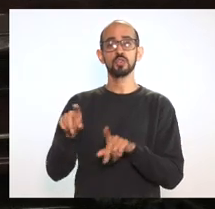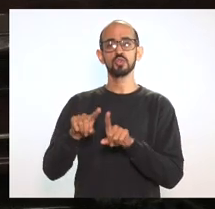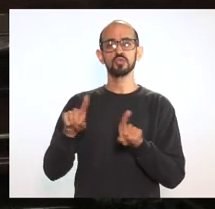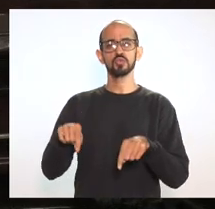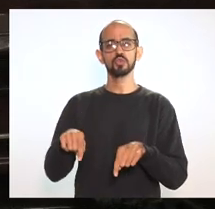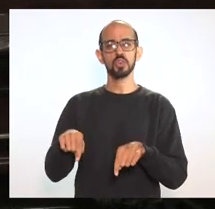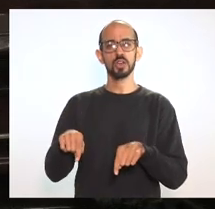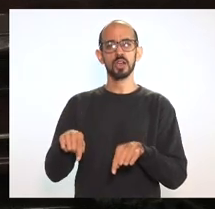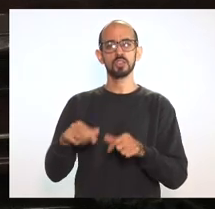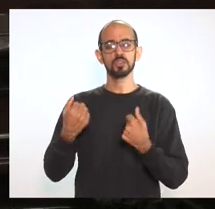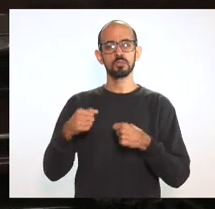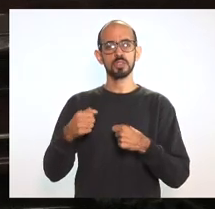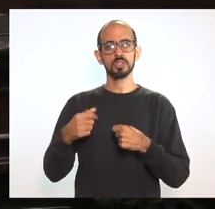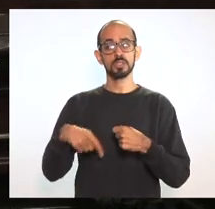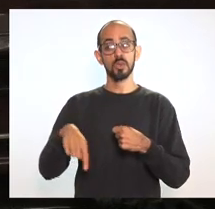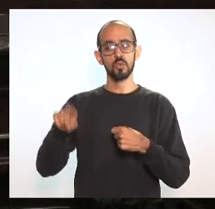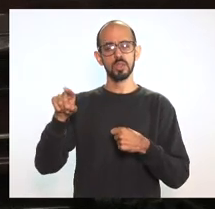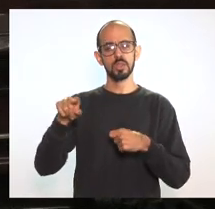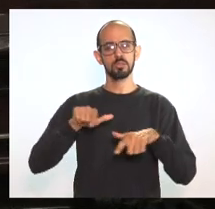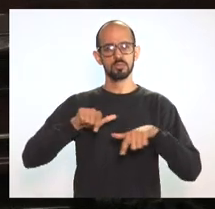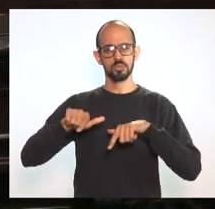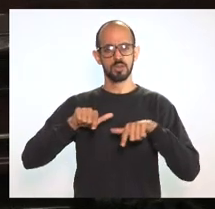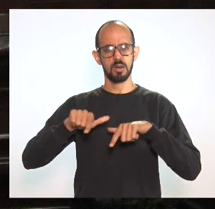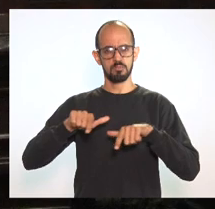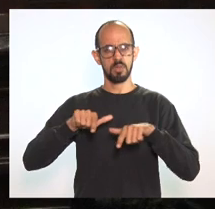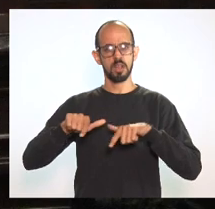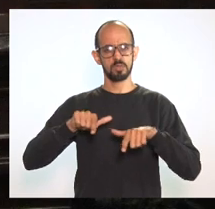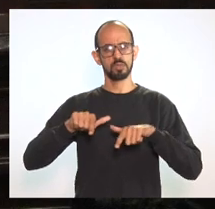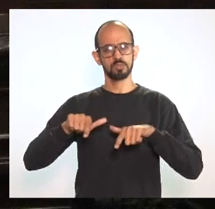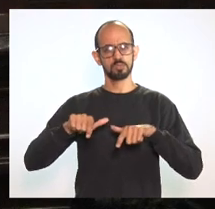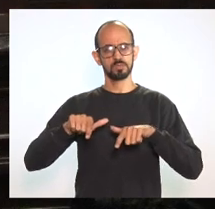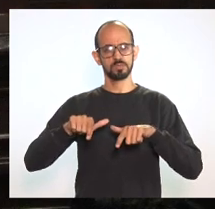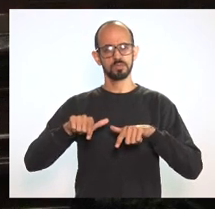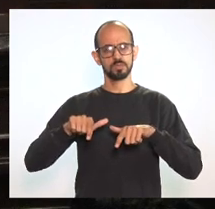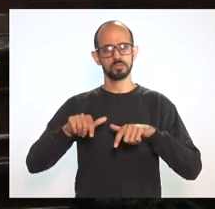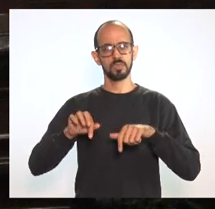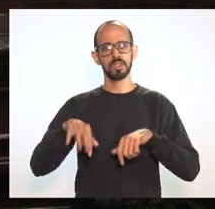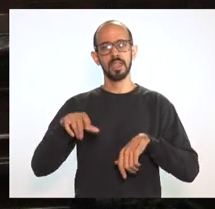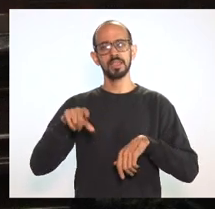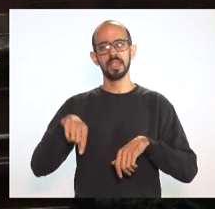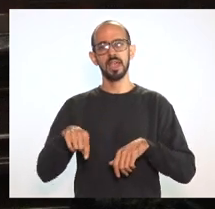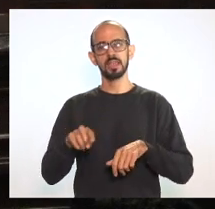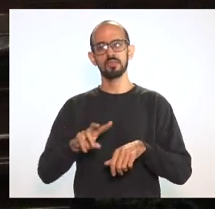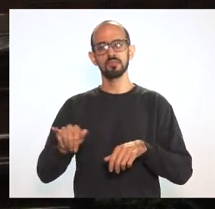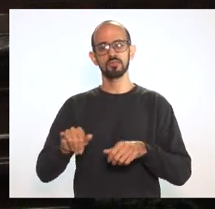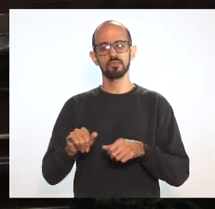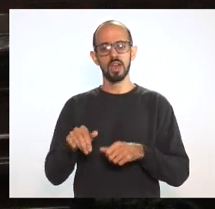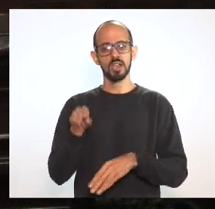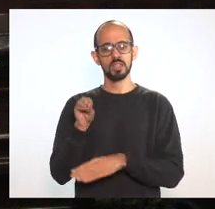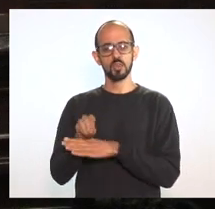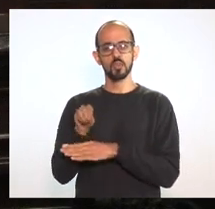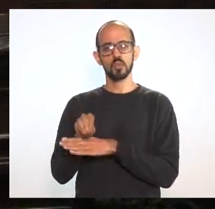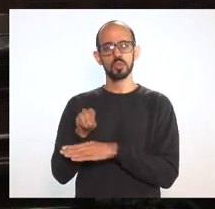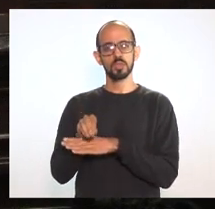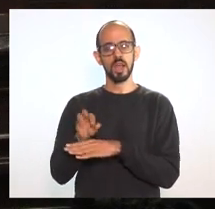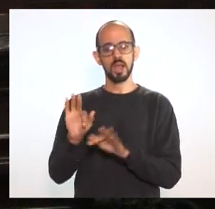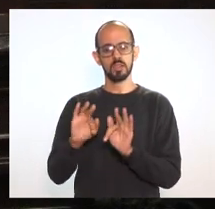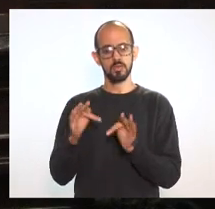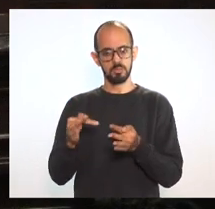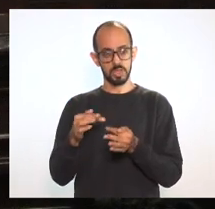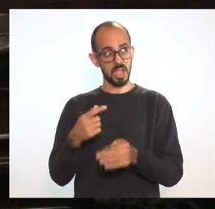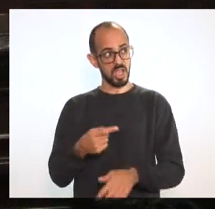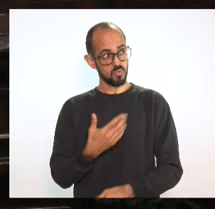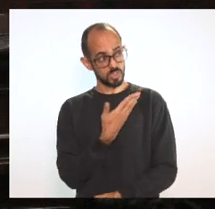pessoas que precisam ir correr atrás do seu sustento. Quem vai sustentar quando a barriga roncar de fome? São